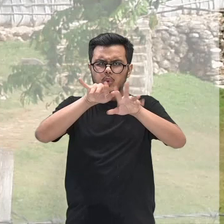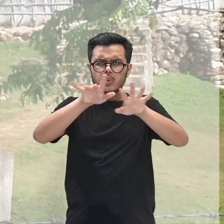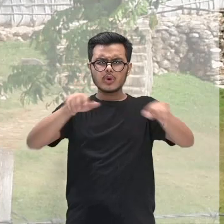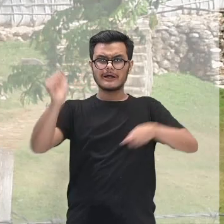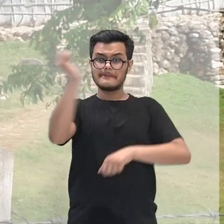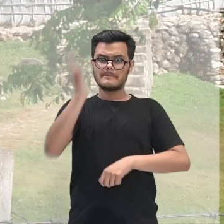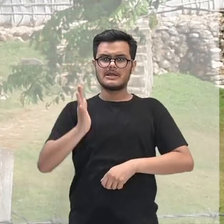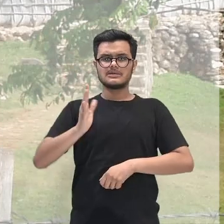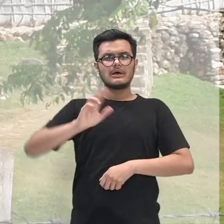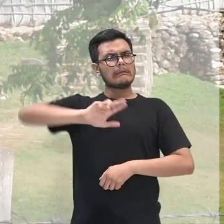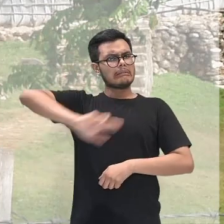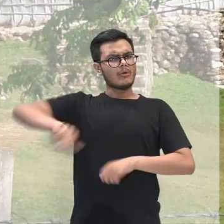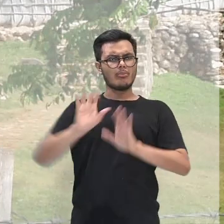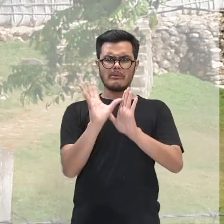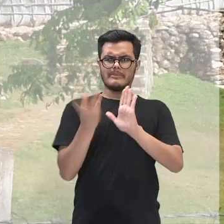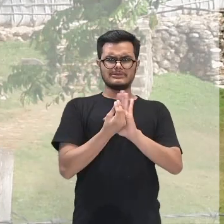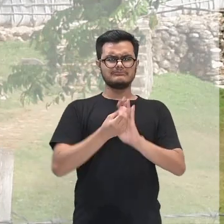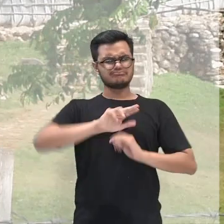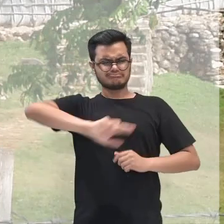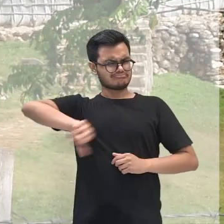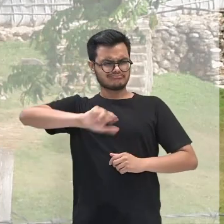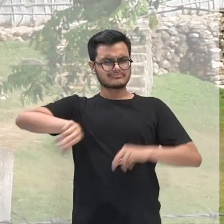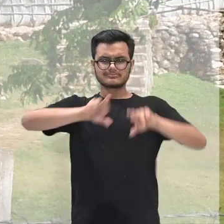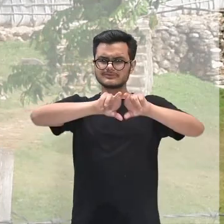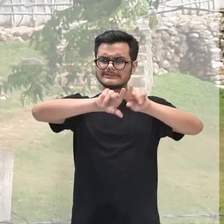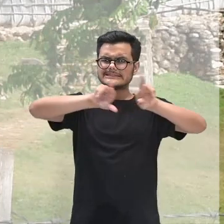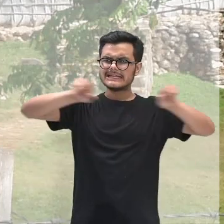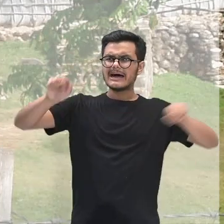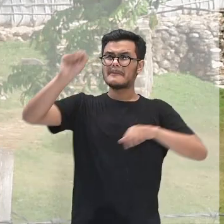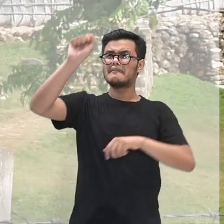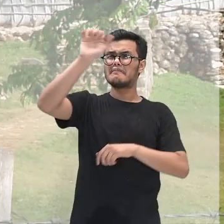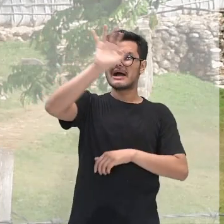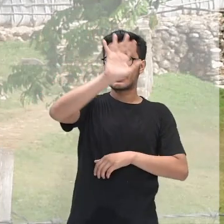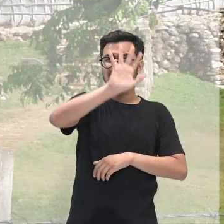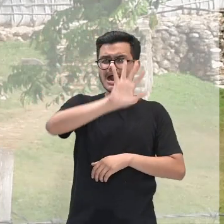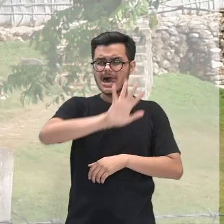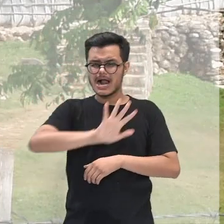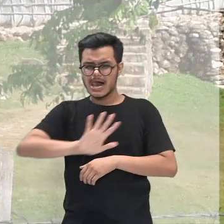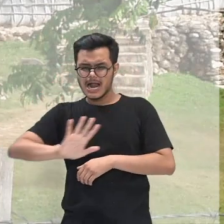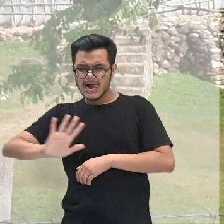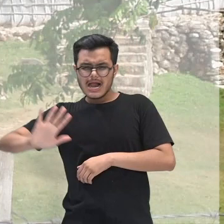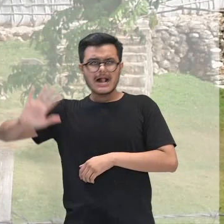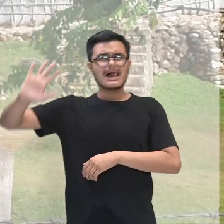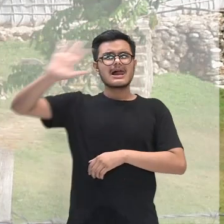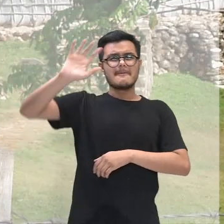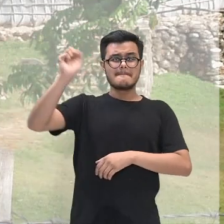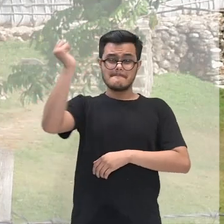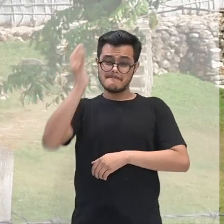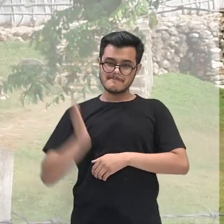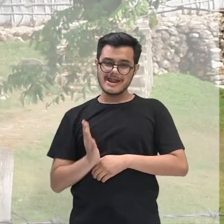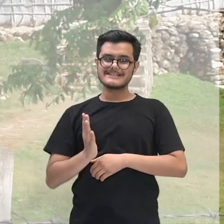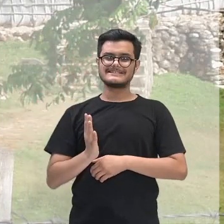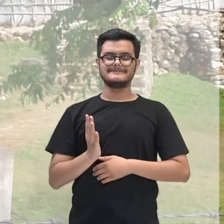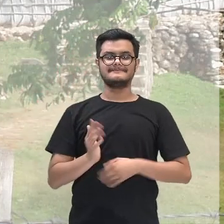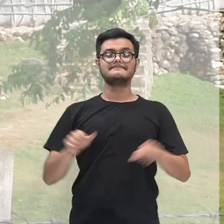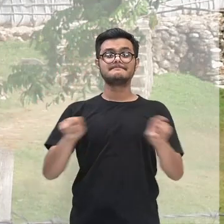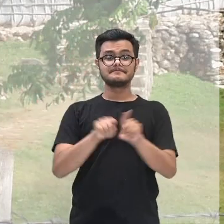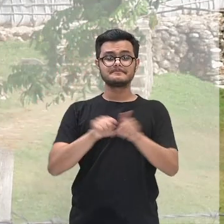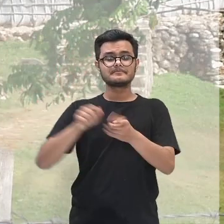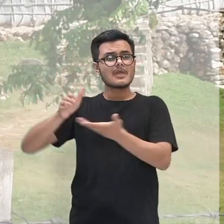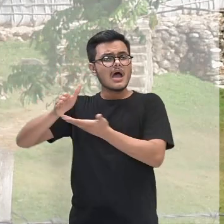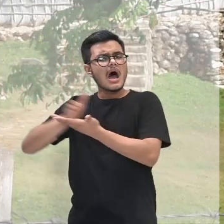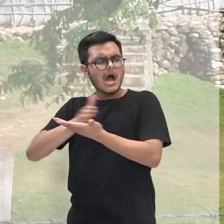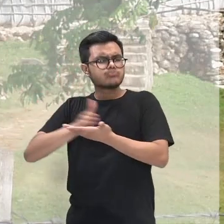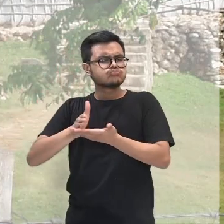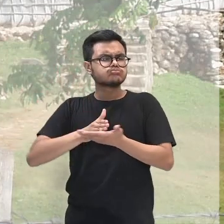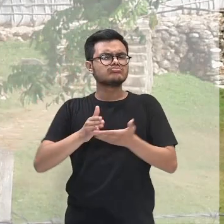na região da Amazônia, tá? Se estendia aí por quase todo o território brasileiro, incluindo partes da